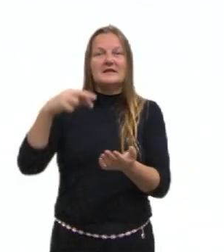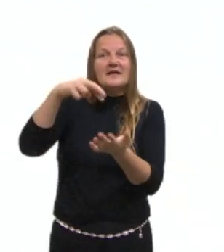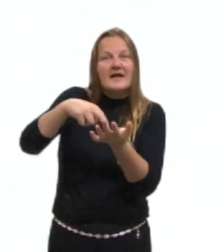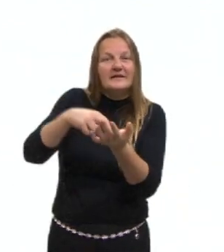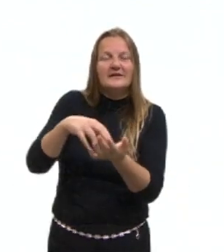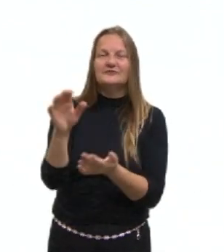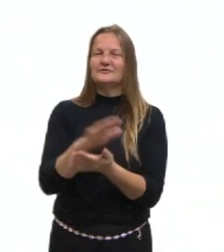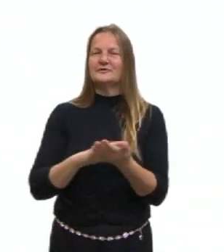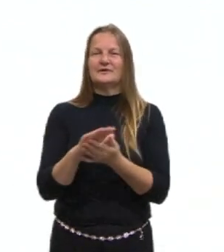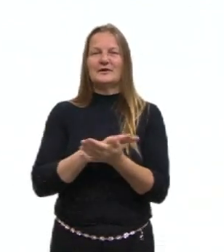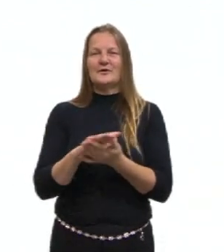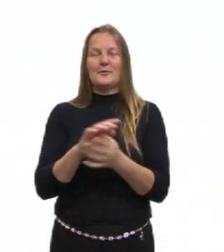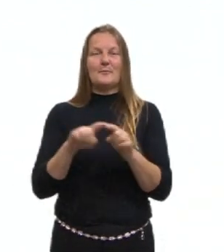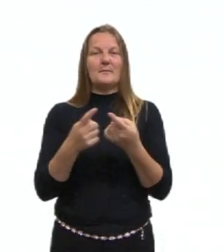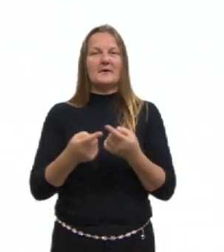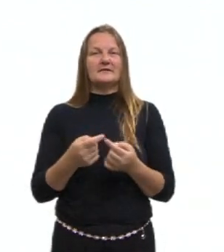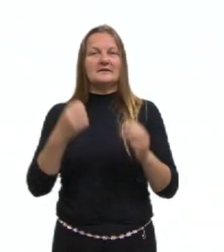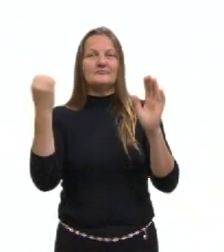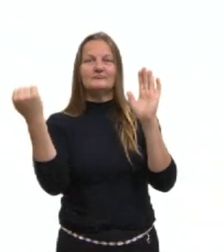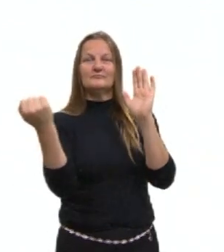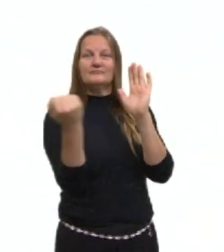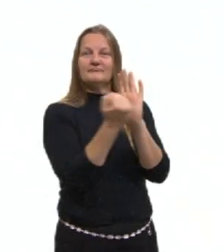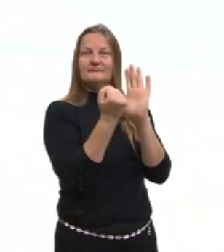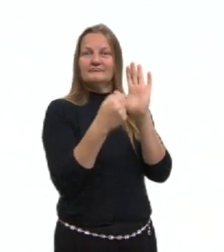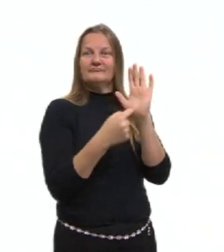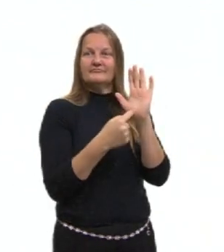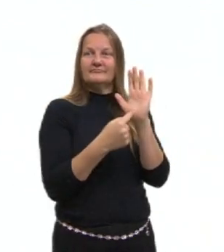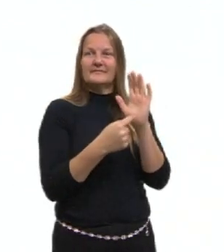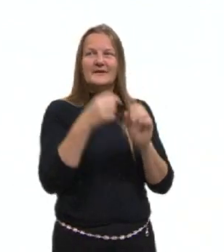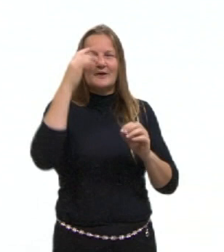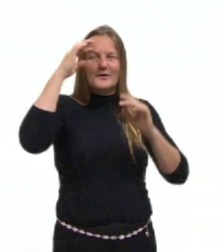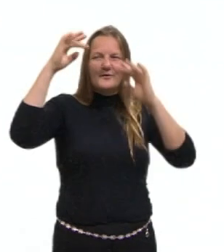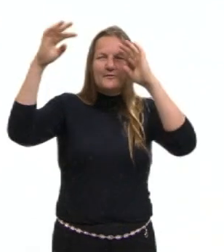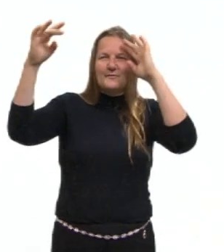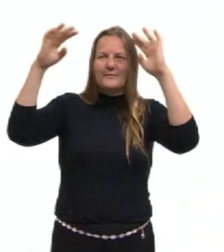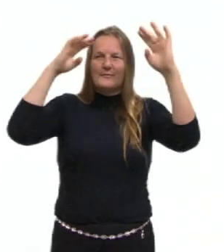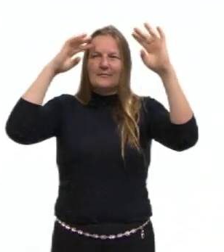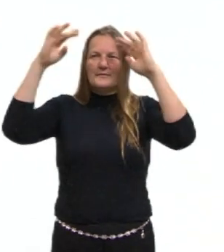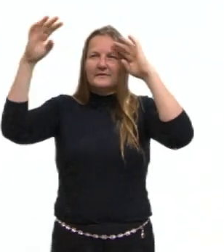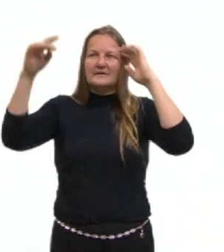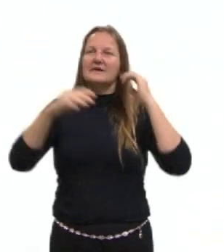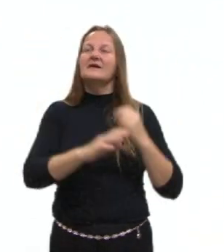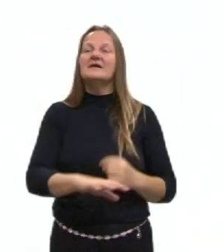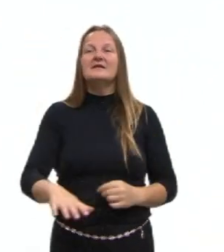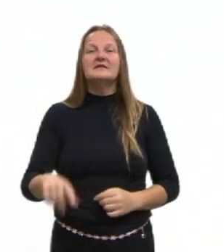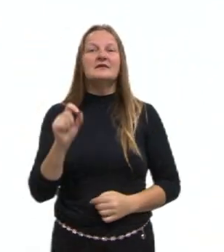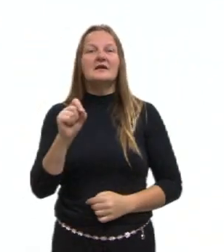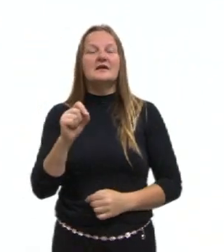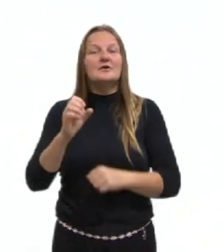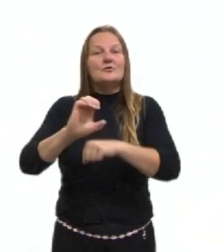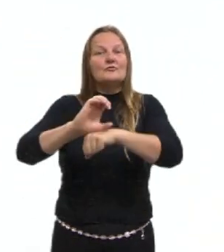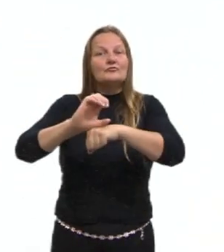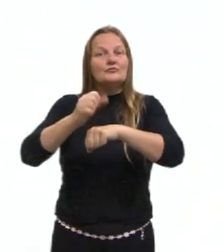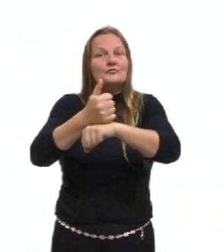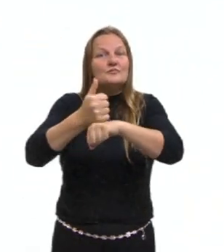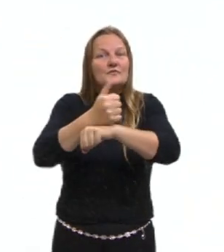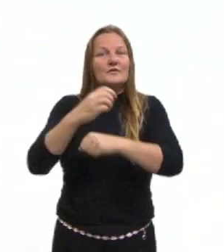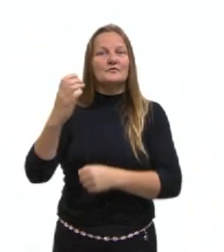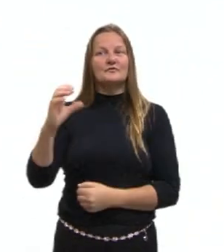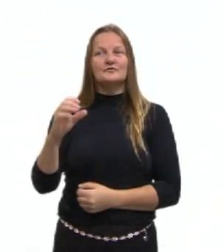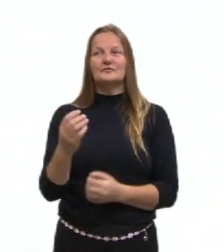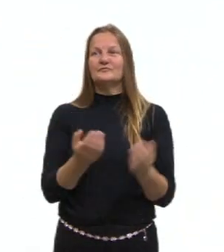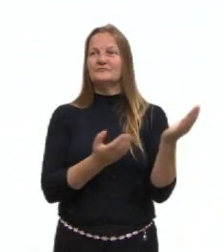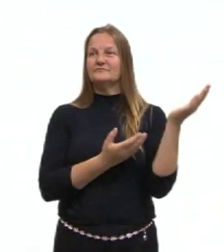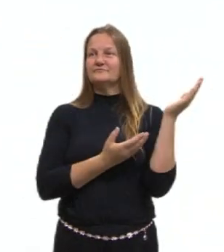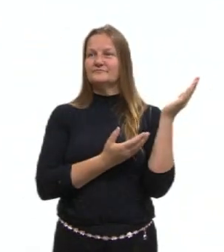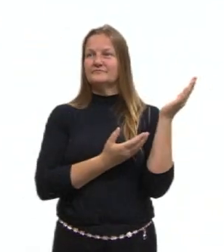né, mas eles acabam sendo simbólicos para a gente imaginar lá desde criança quem que é o cientista. E aqui na imagem a gente tem